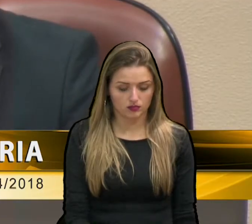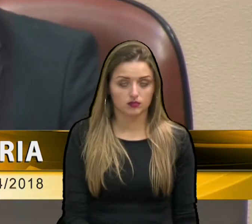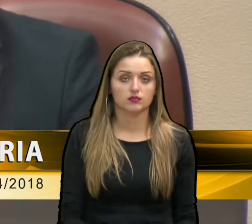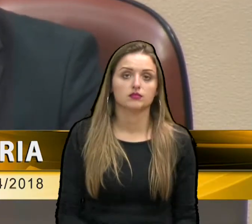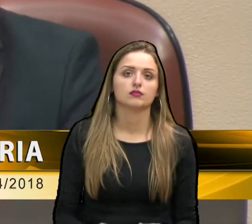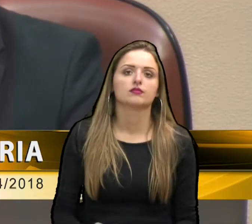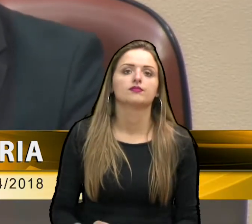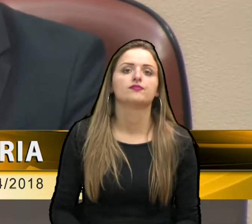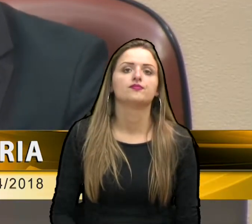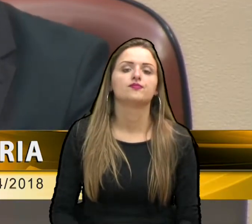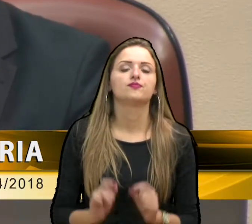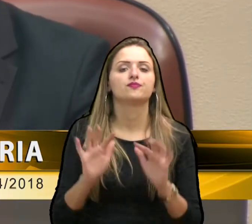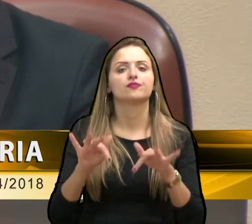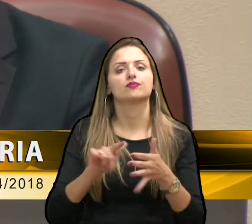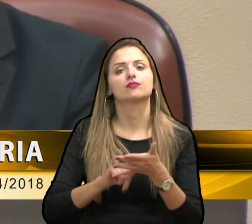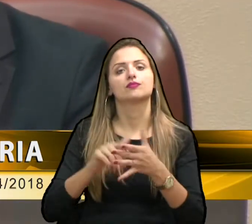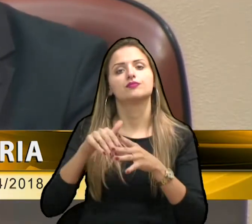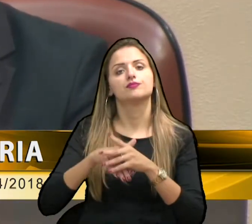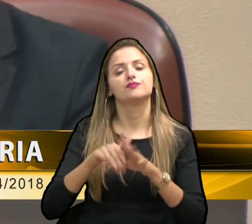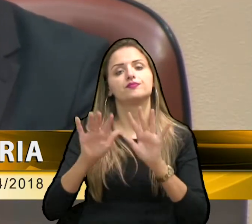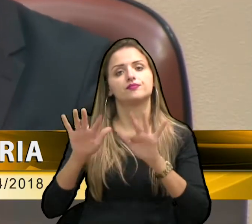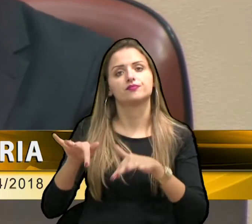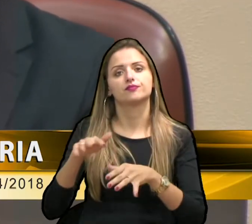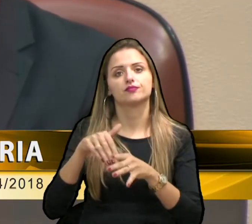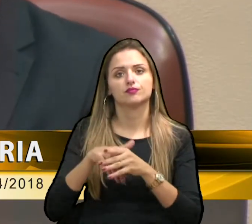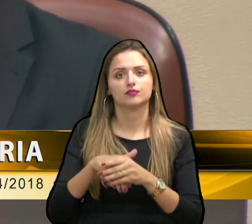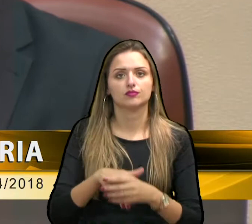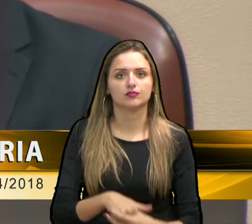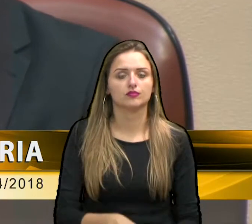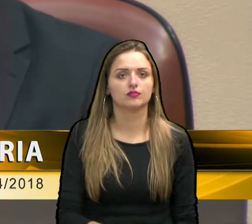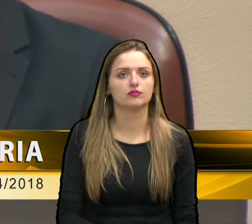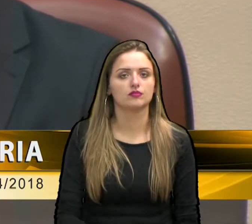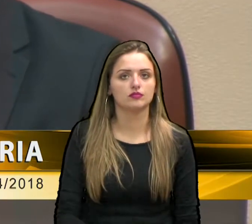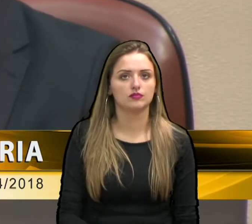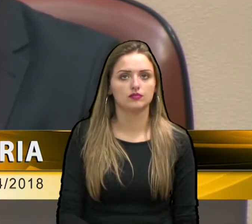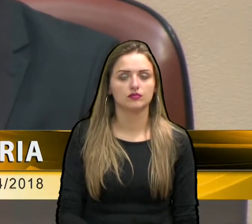Encerrado o registro dos votos, encerrada a votação.